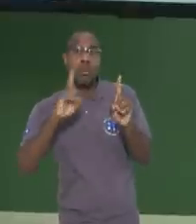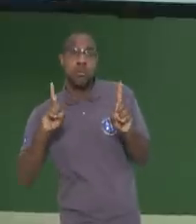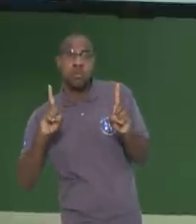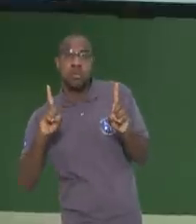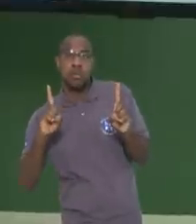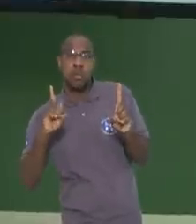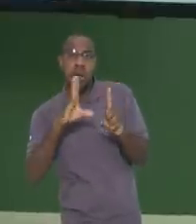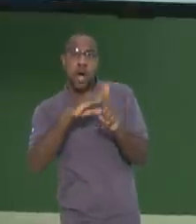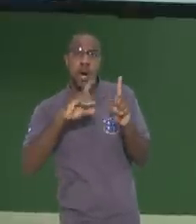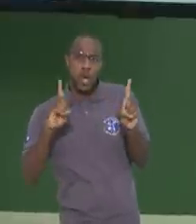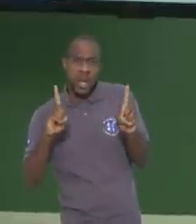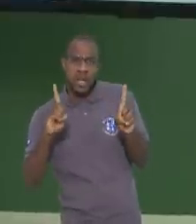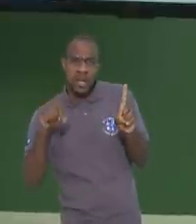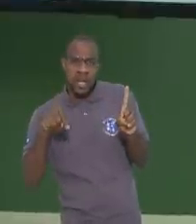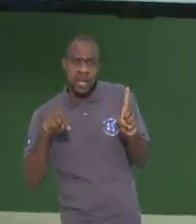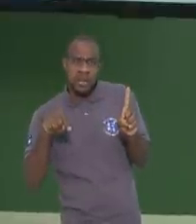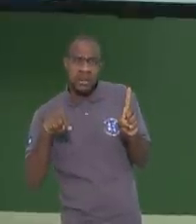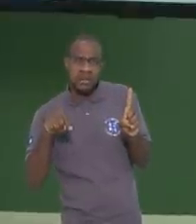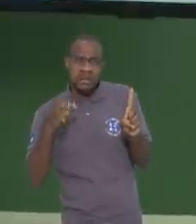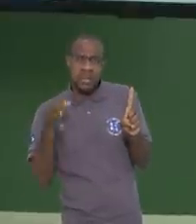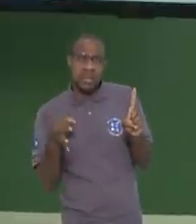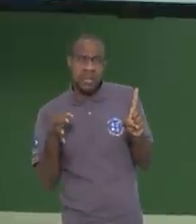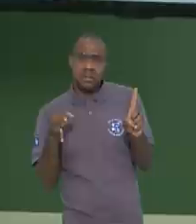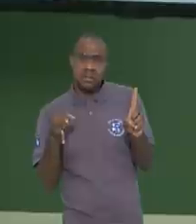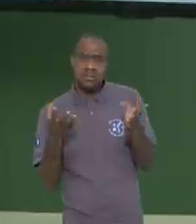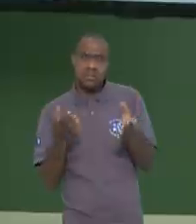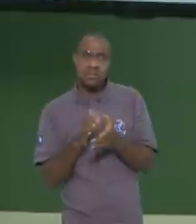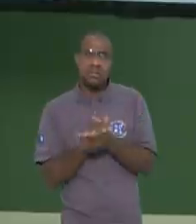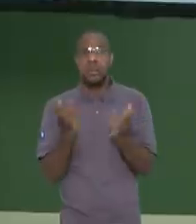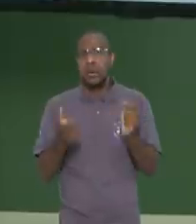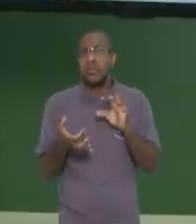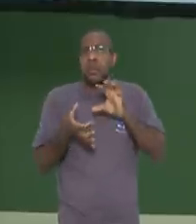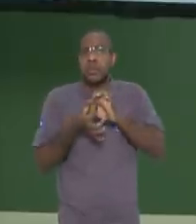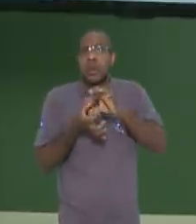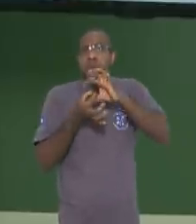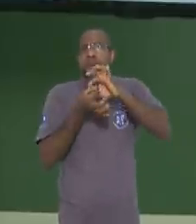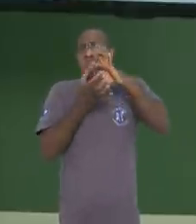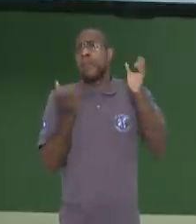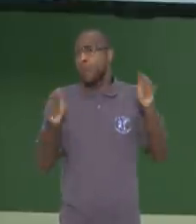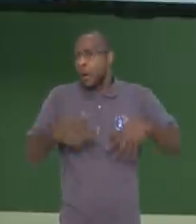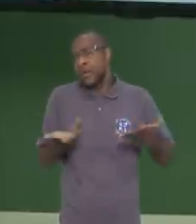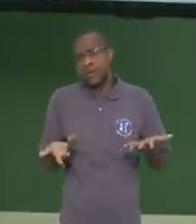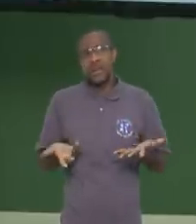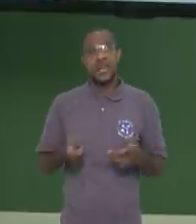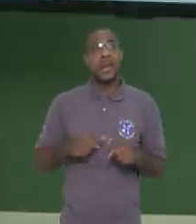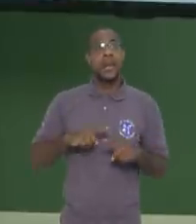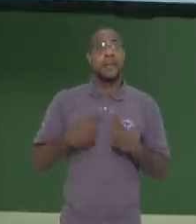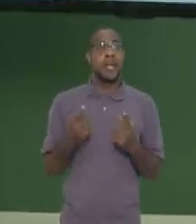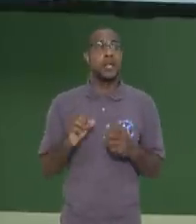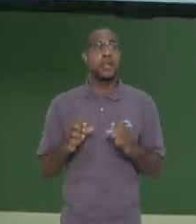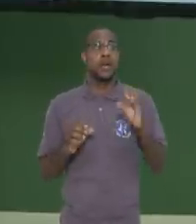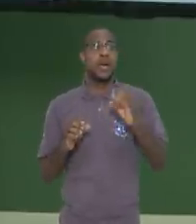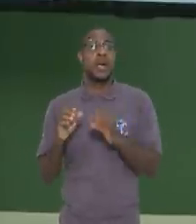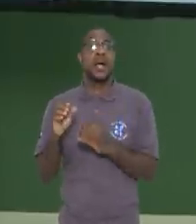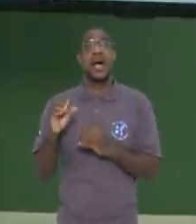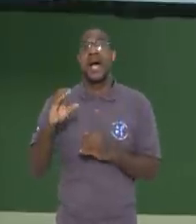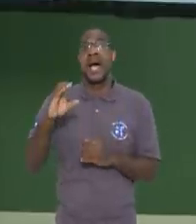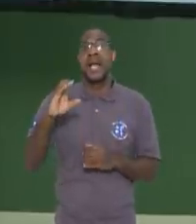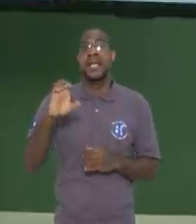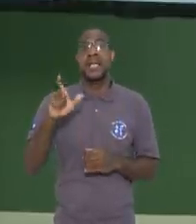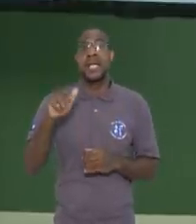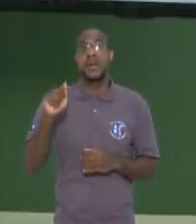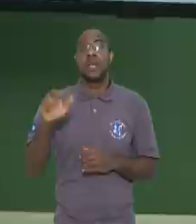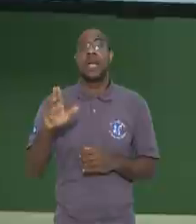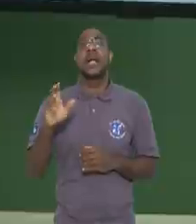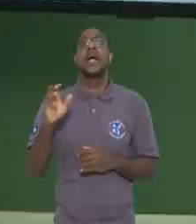fazer clones, né? Então, as outras etapas aqui podem envolver, os outros termos aqui podem estar envolvidos, né? Só células-tronco, que a gente não chegou a falar disso